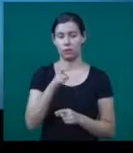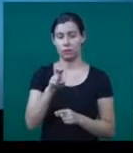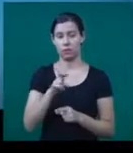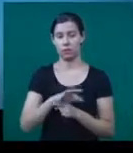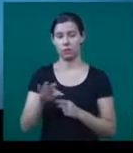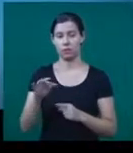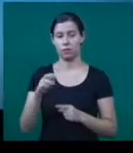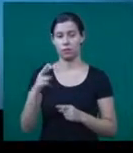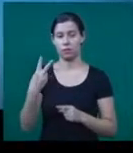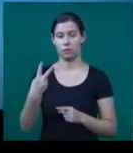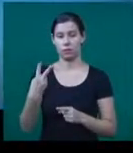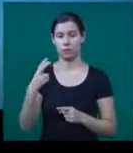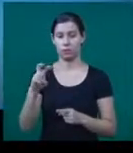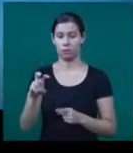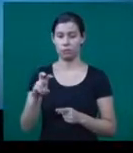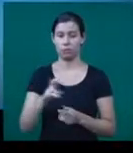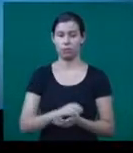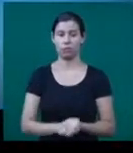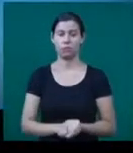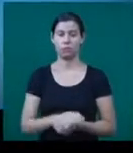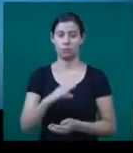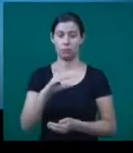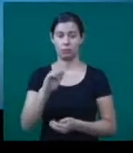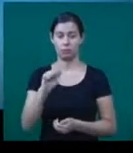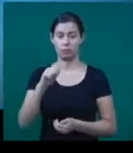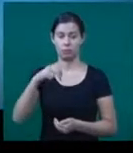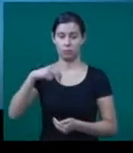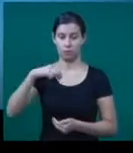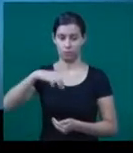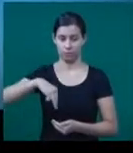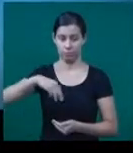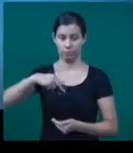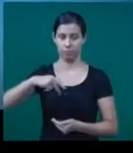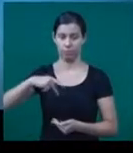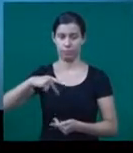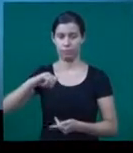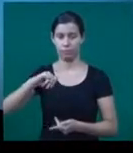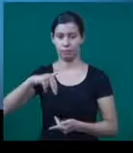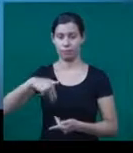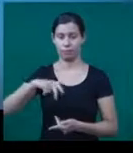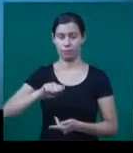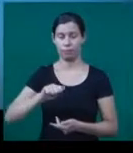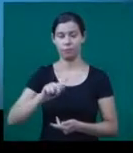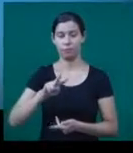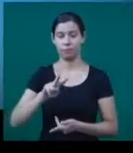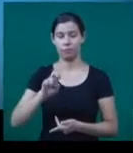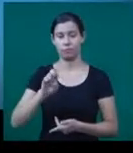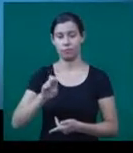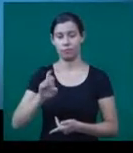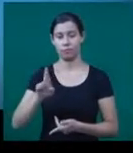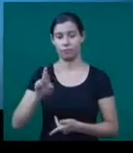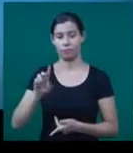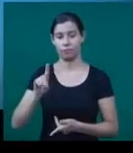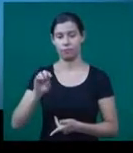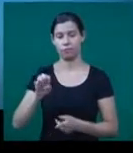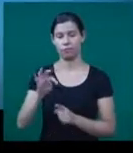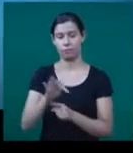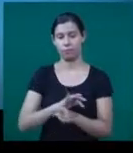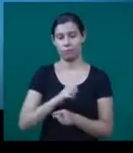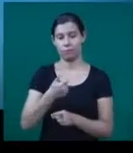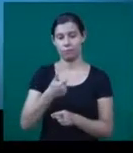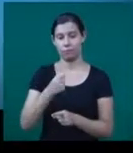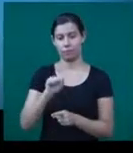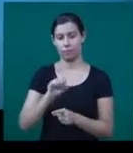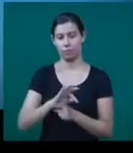de 25 graus. Em Campina Verde, tempo nublado e variação da temperatura. Mínima de 18 e máxima de